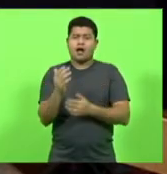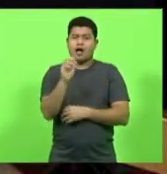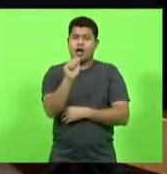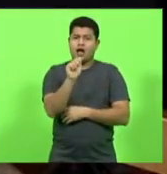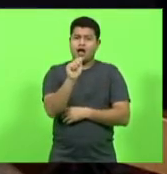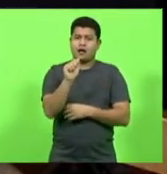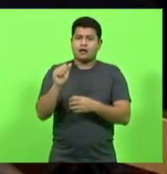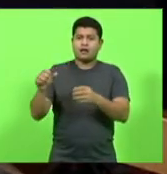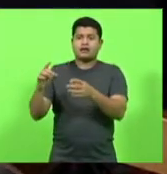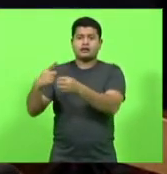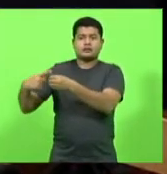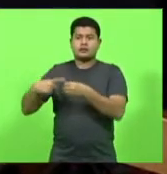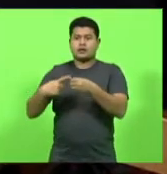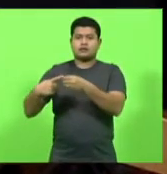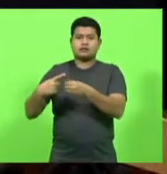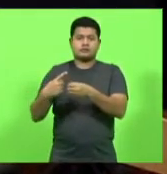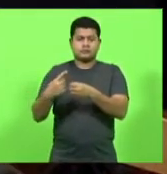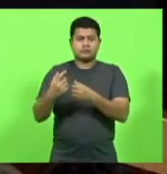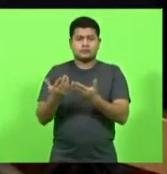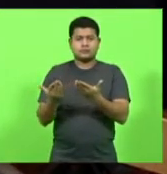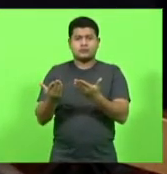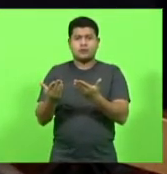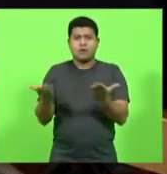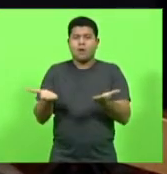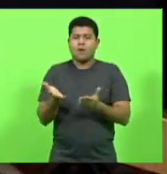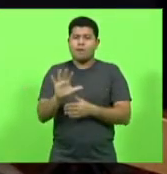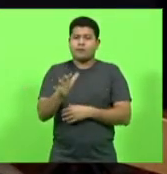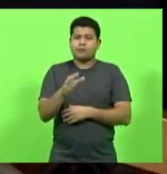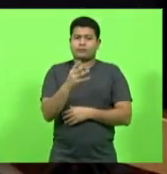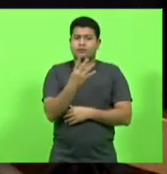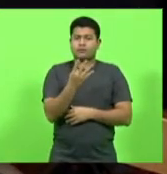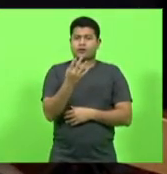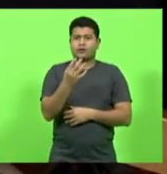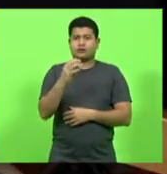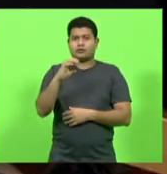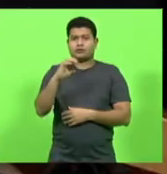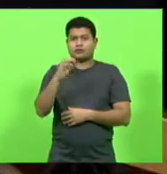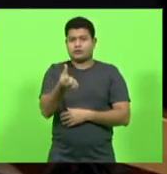Maias, um trecho hoje de 46 quilômetros. A